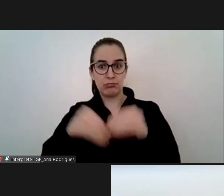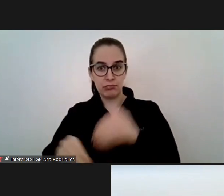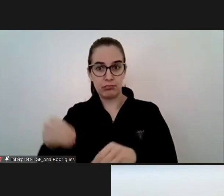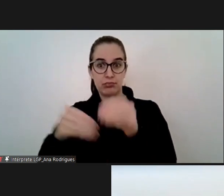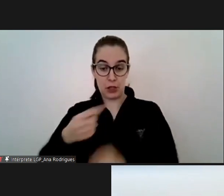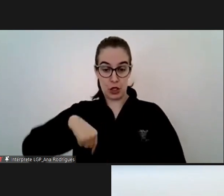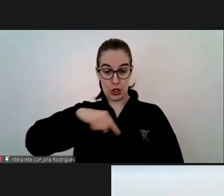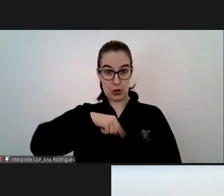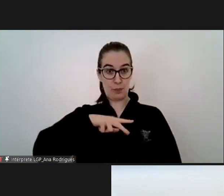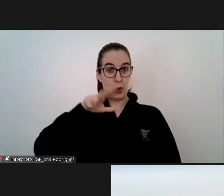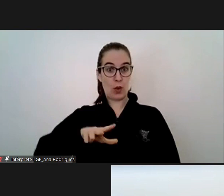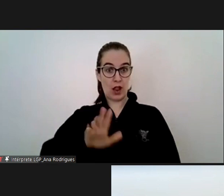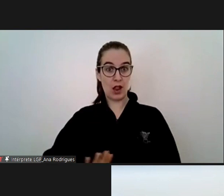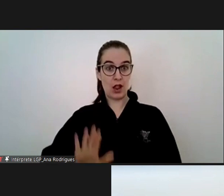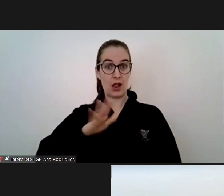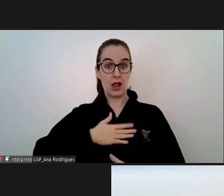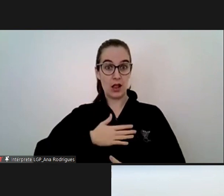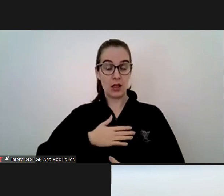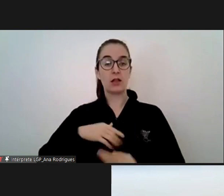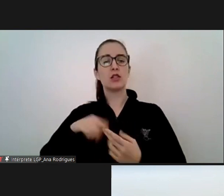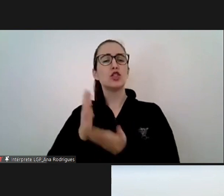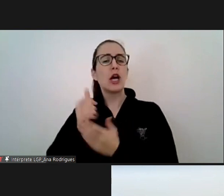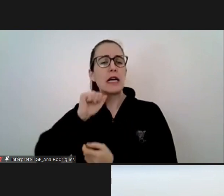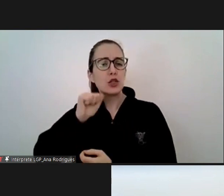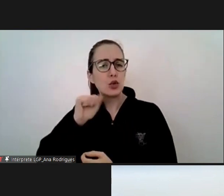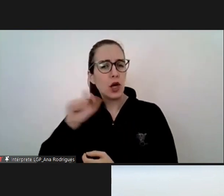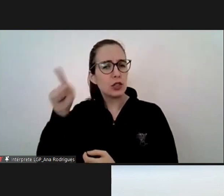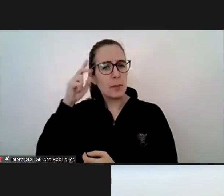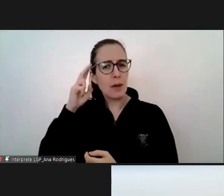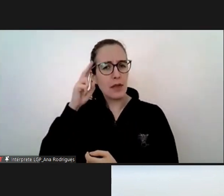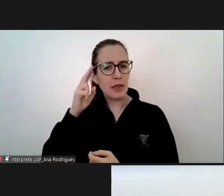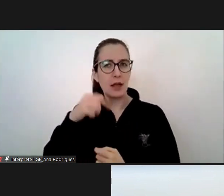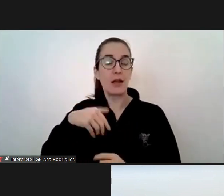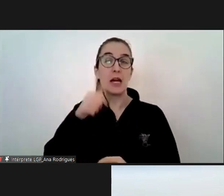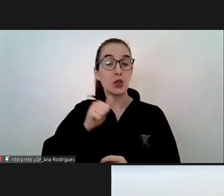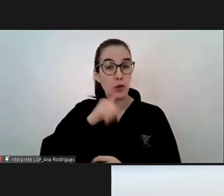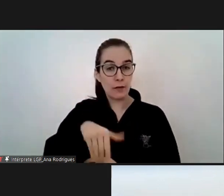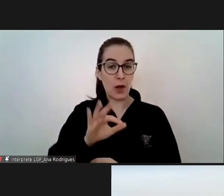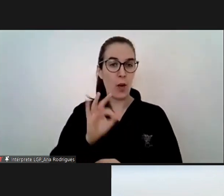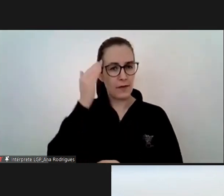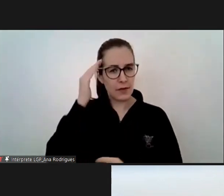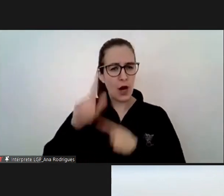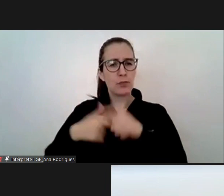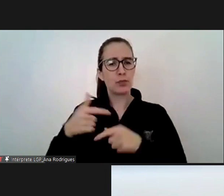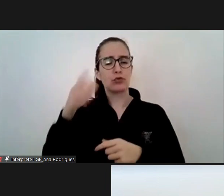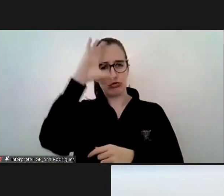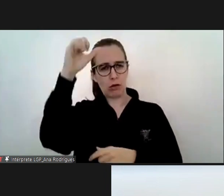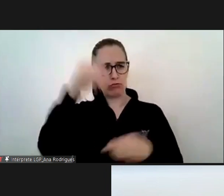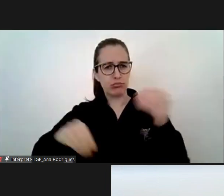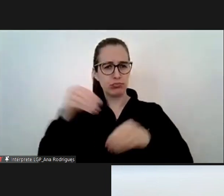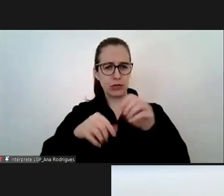portugueses, portanto já as regionais dos Açores, 4 de fevereiro, a 10 de março as legislativas e